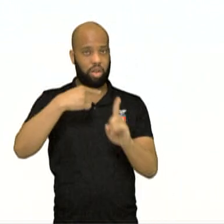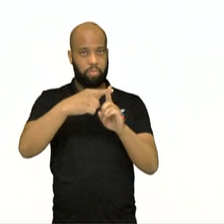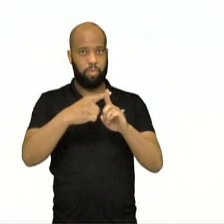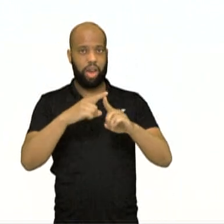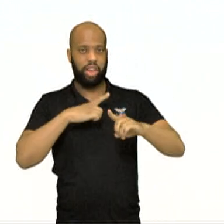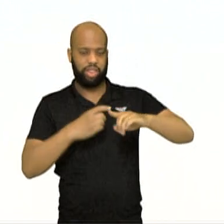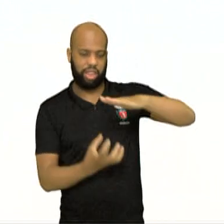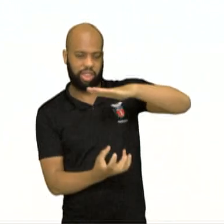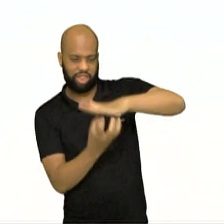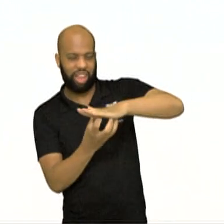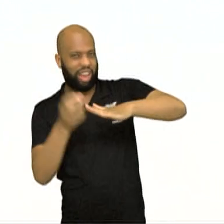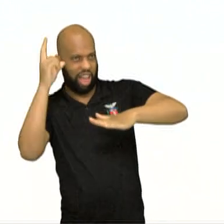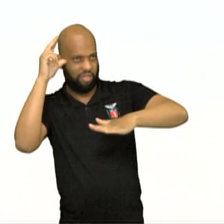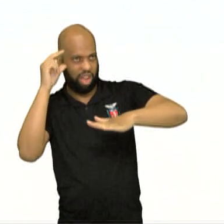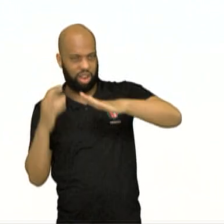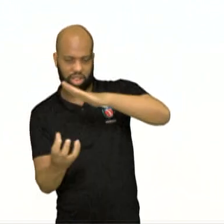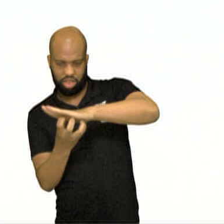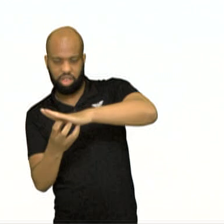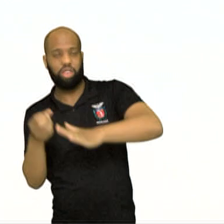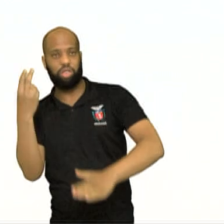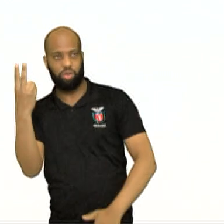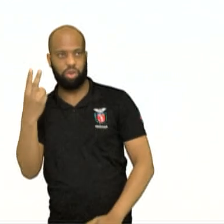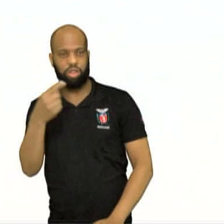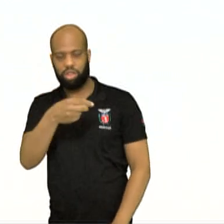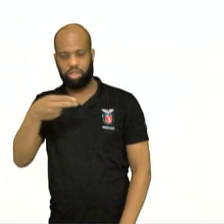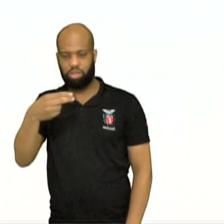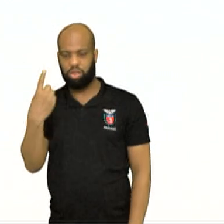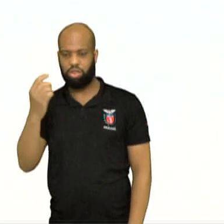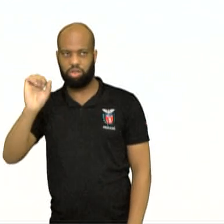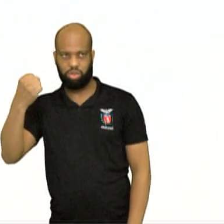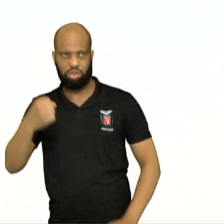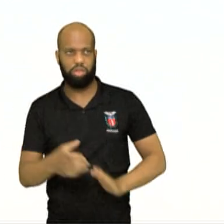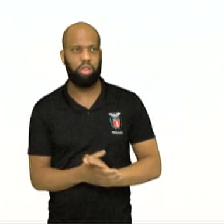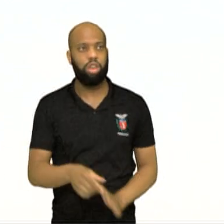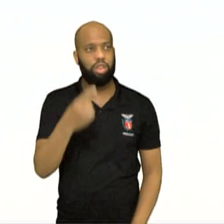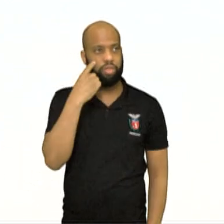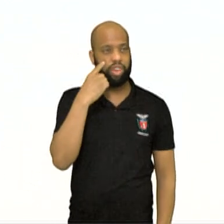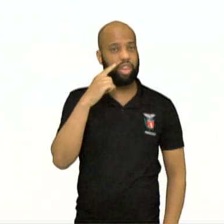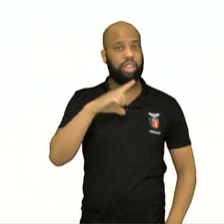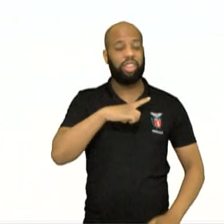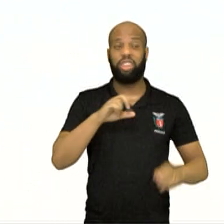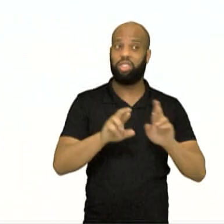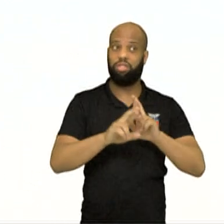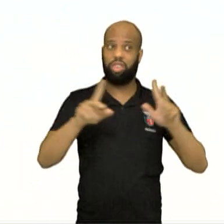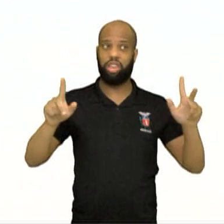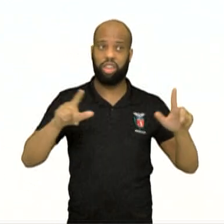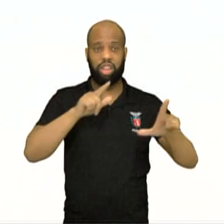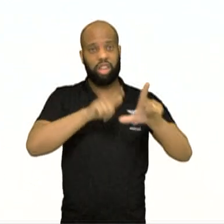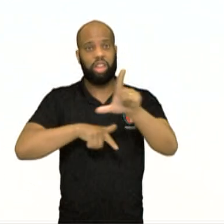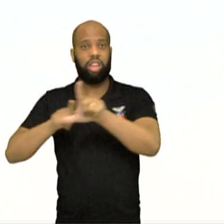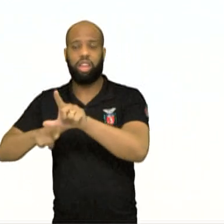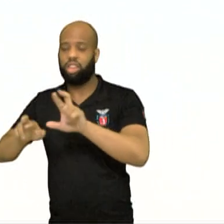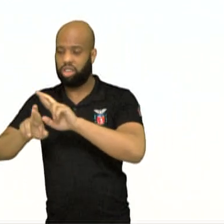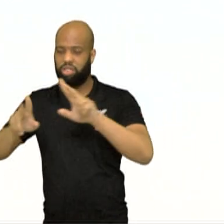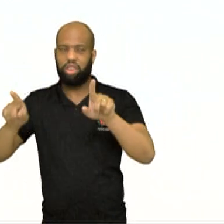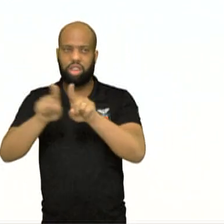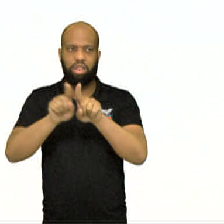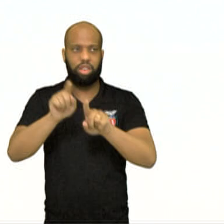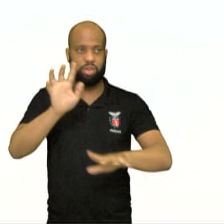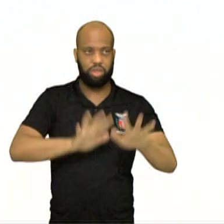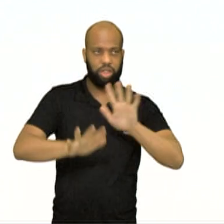2 ferraduras mais 2 ferraduras é igual a 18. Objetos diferentes, letras diferentes.